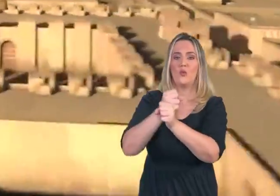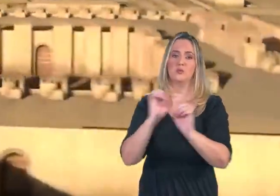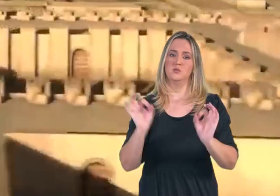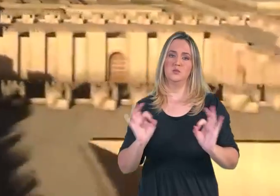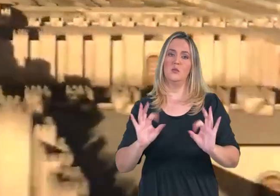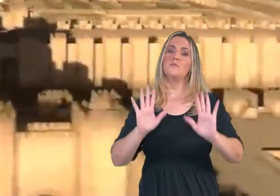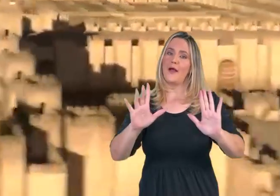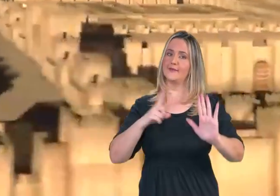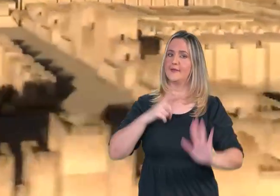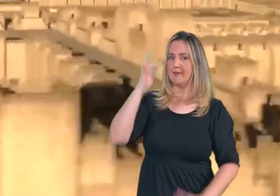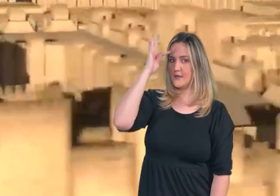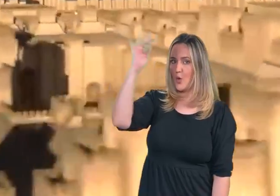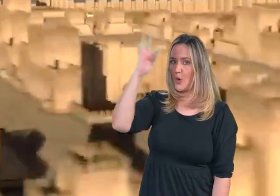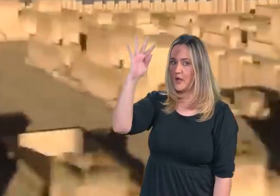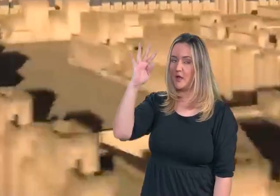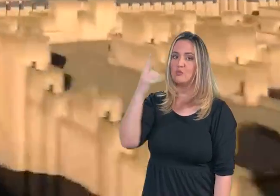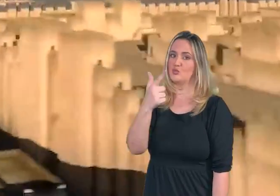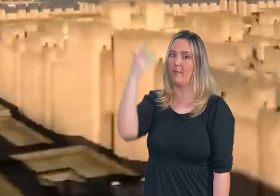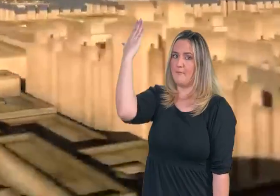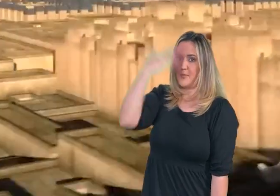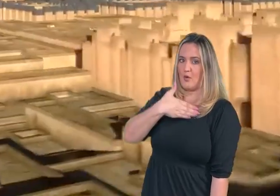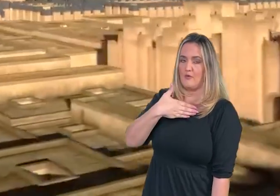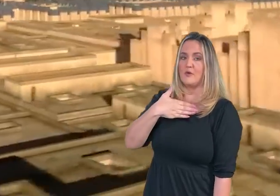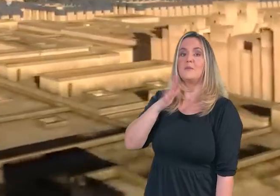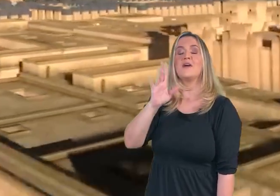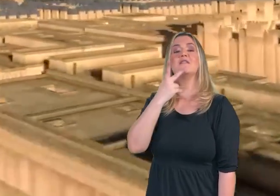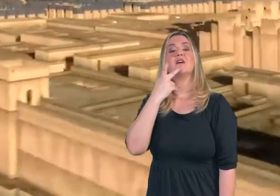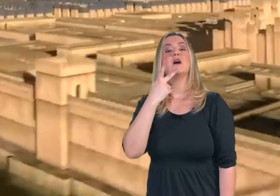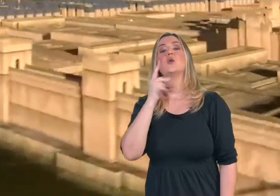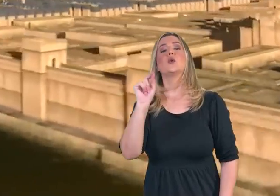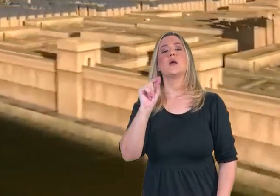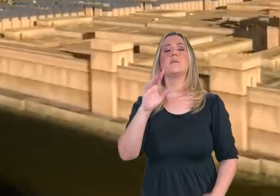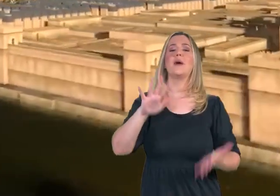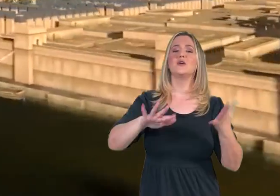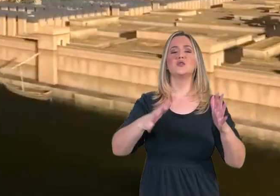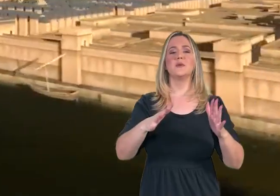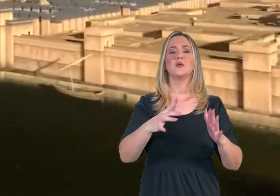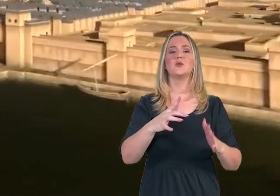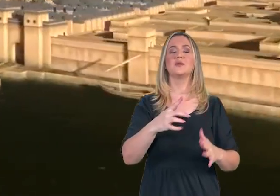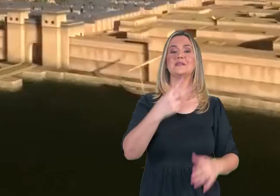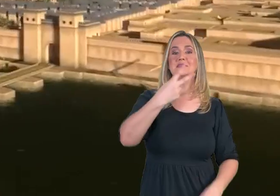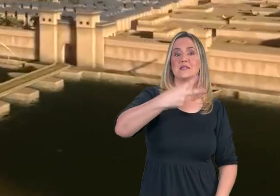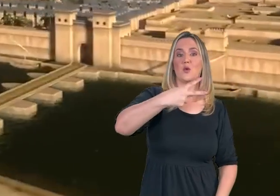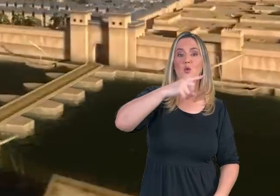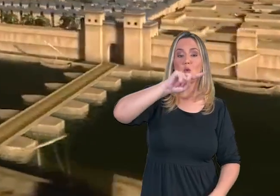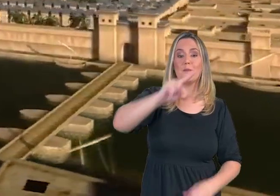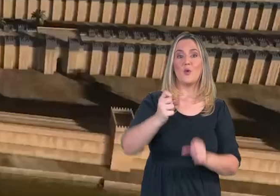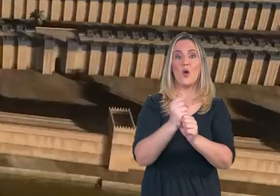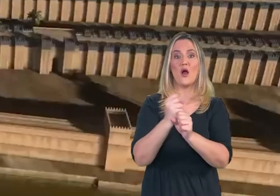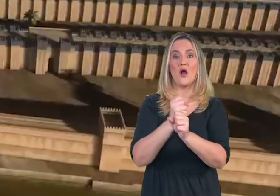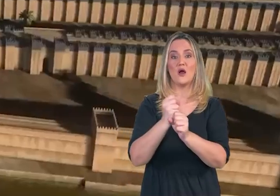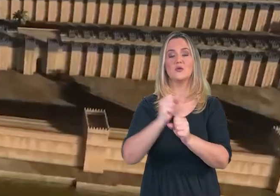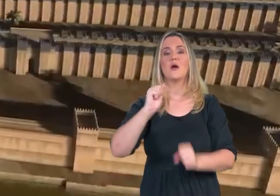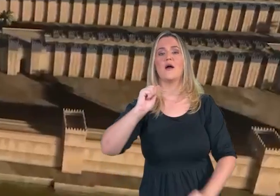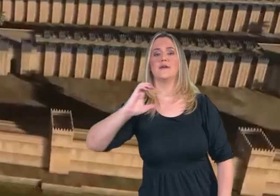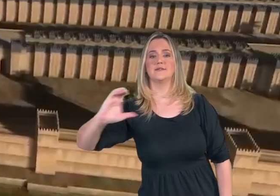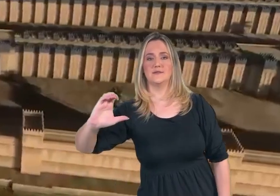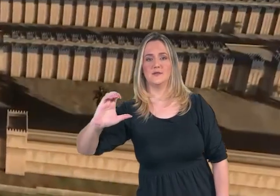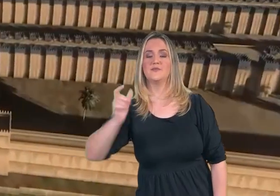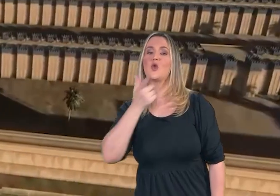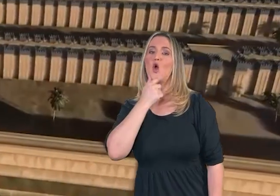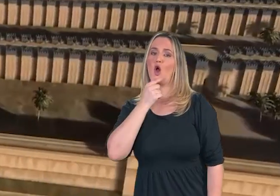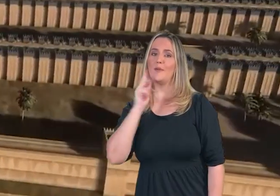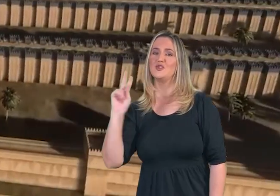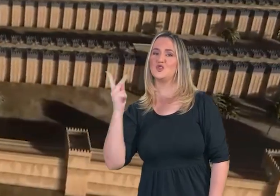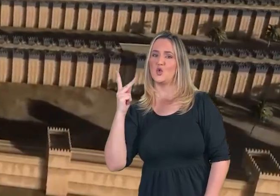uma teoria, ainda não comprovada, que afirma que ele remonta ao 2º milênio antes de Cristo. De acordo com o historiador Andrew George,